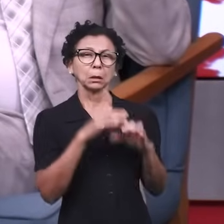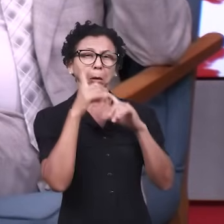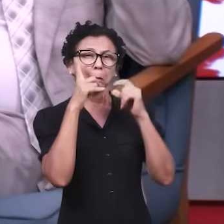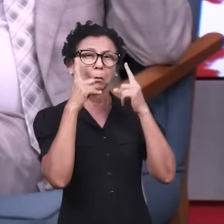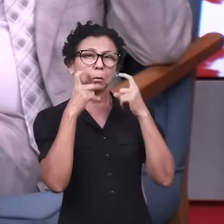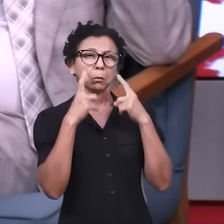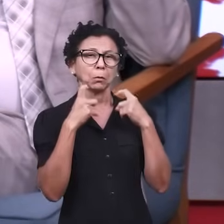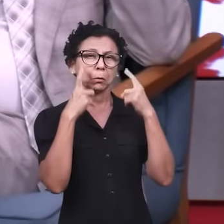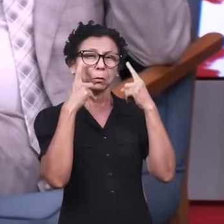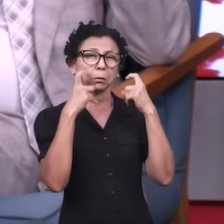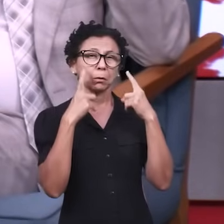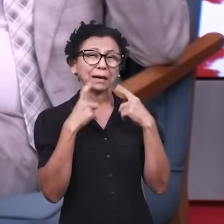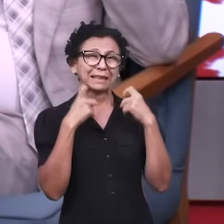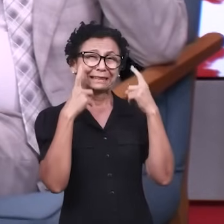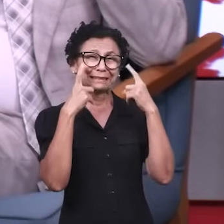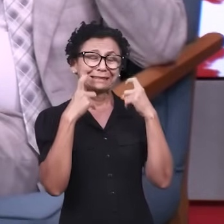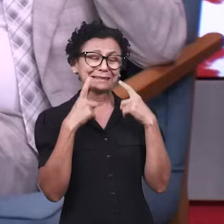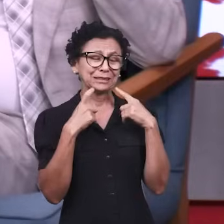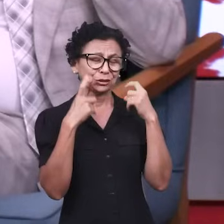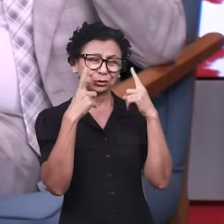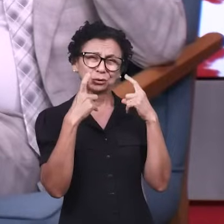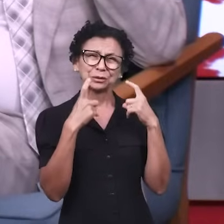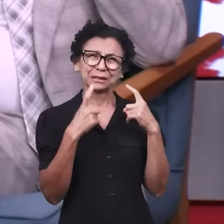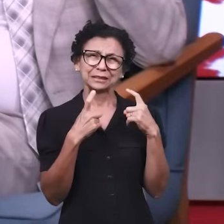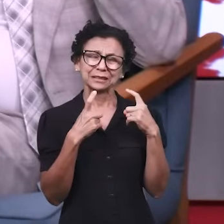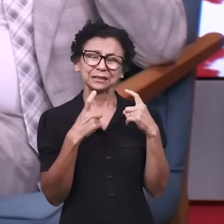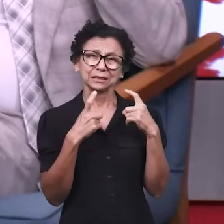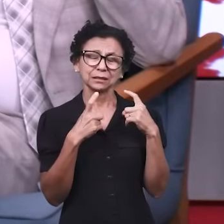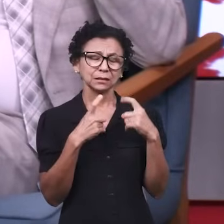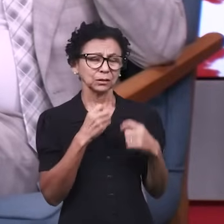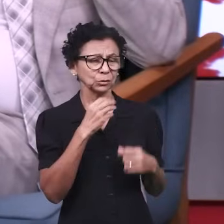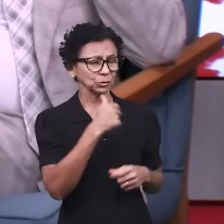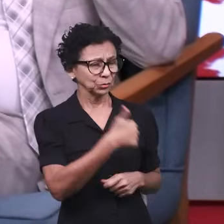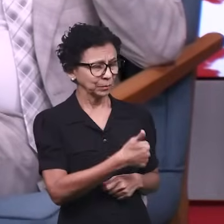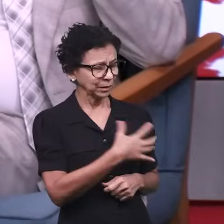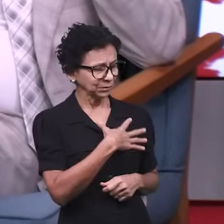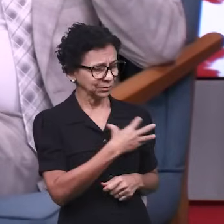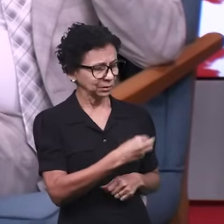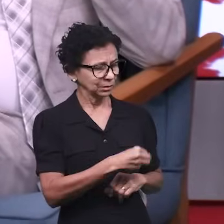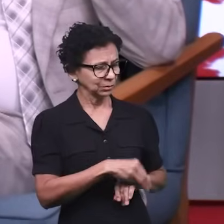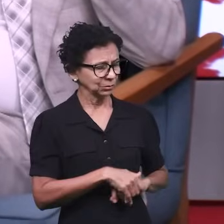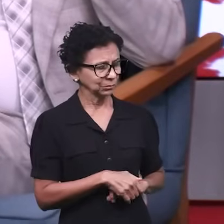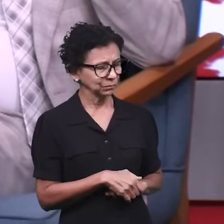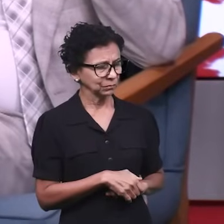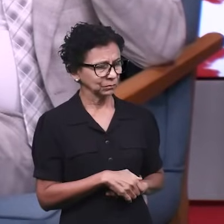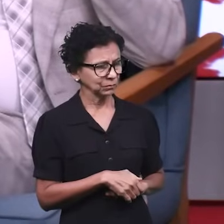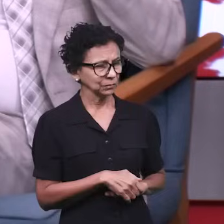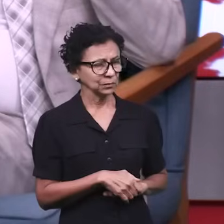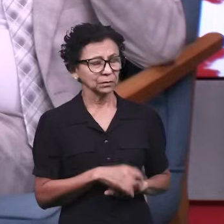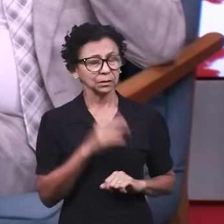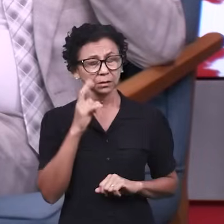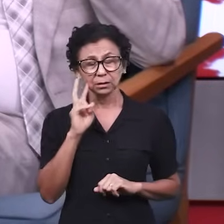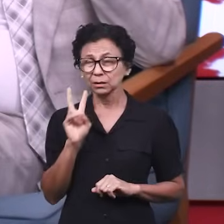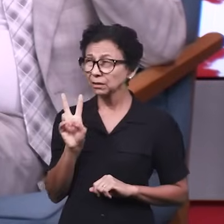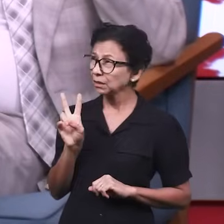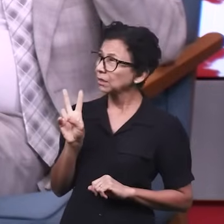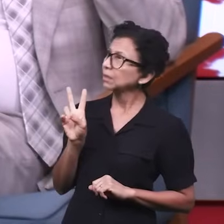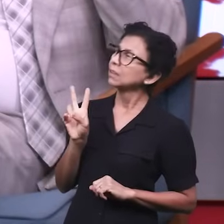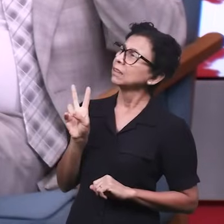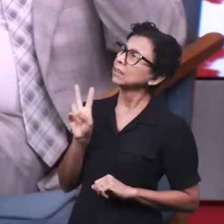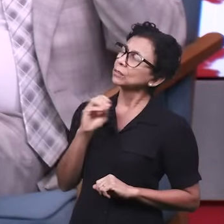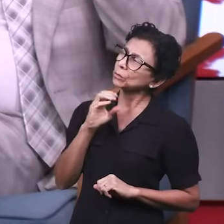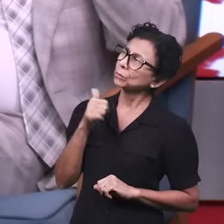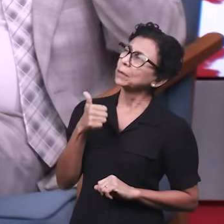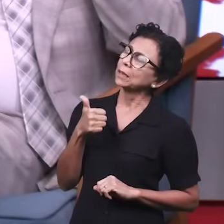assim, molhado de tanto chorar. Aí ela falou: tudo bem, meu filho? Ele olhou